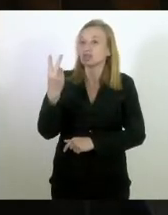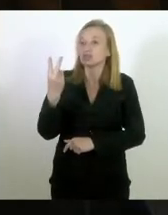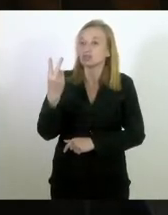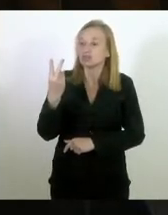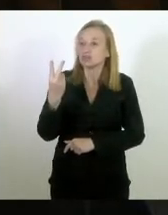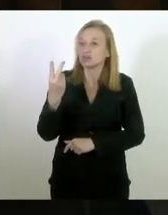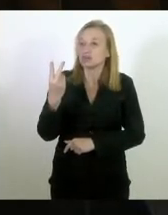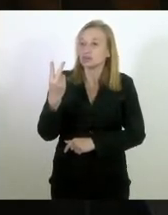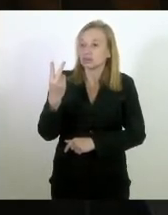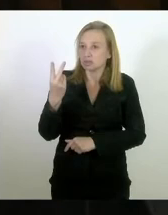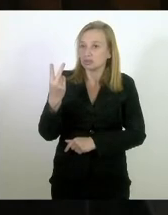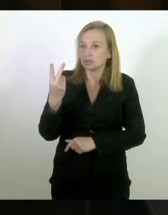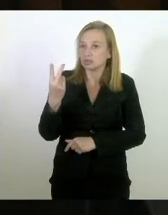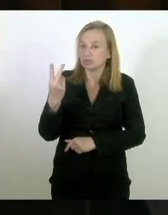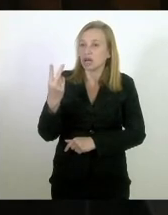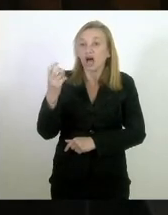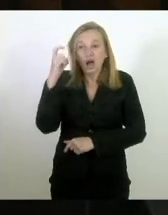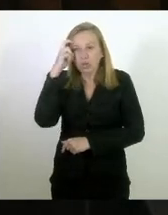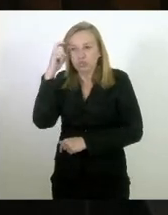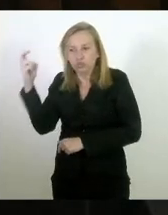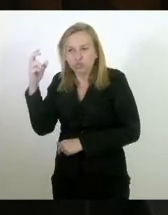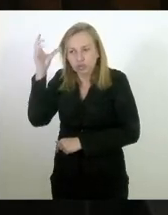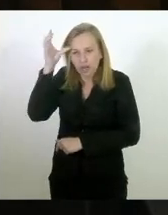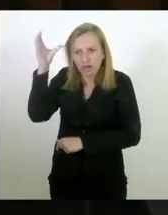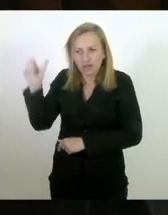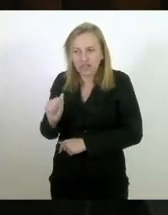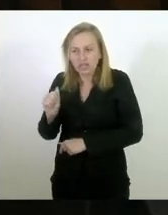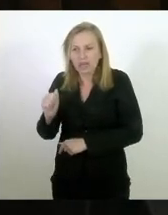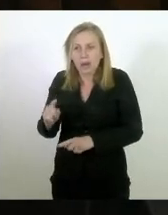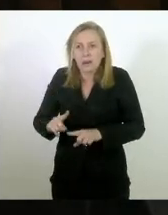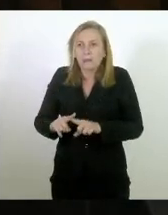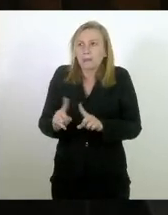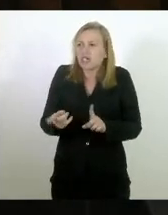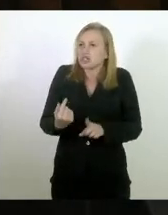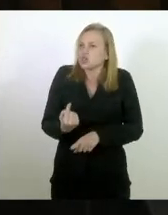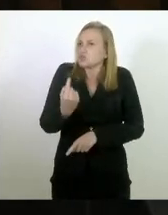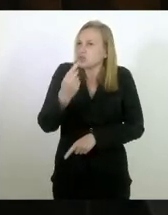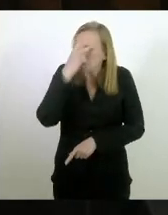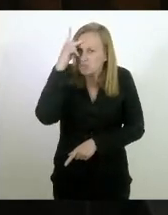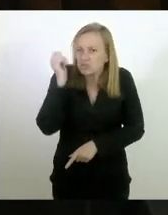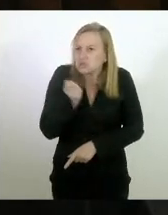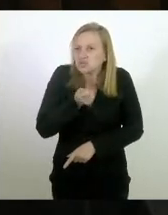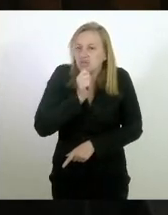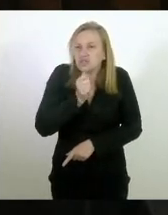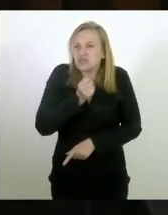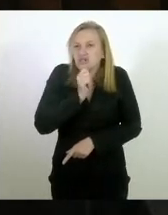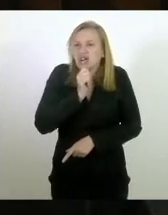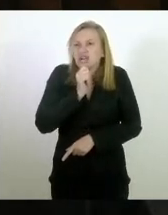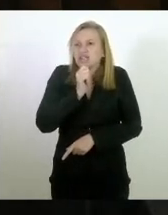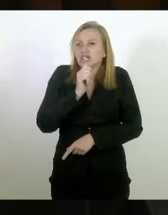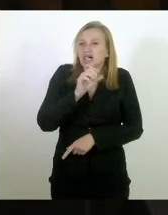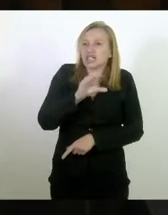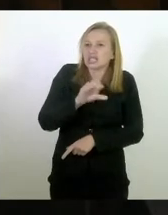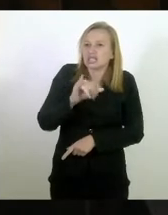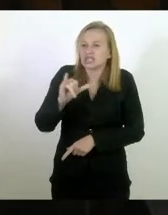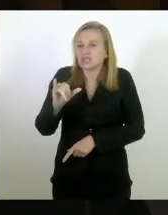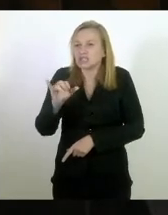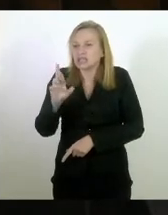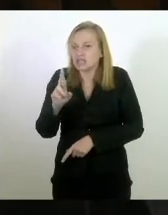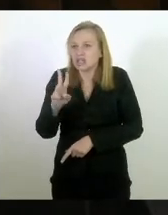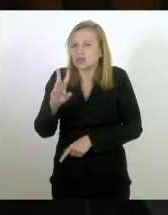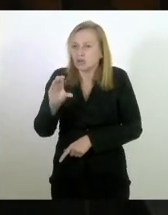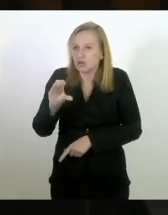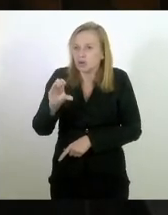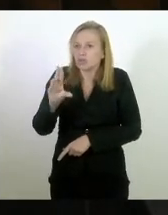padrões africanos é mas ninguém fala na circuncisão feita nas